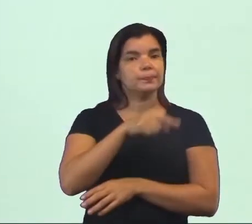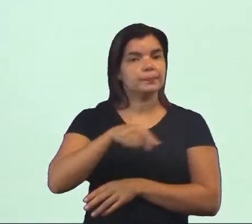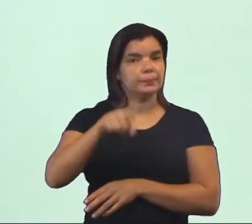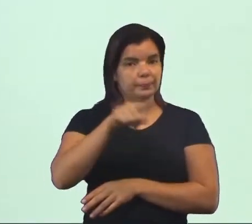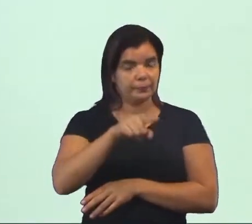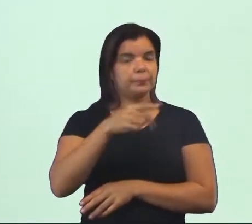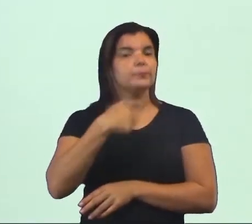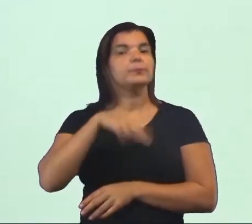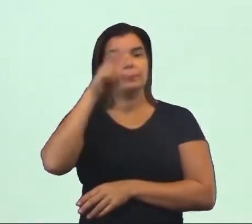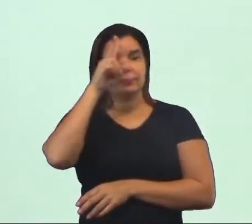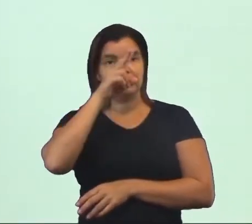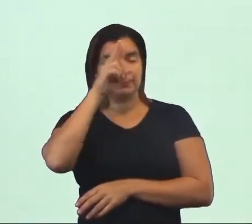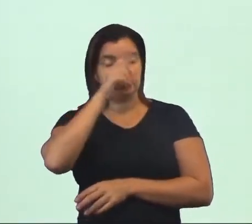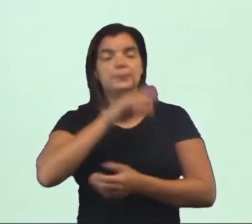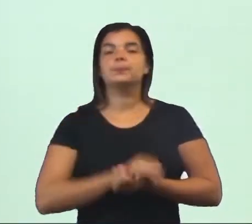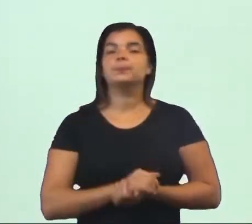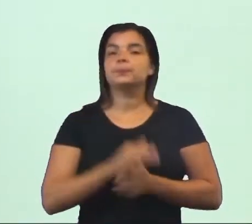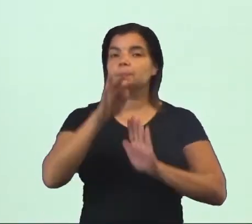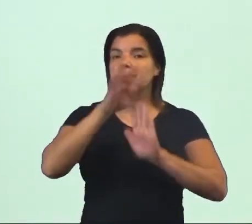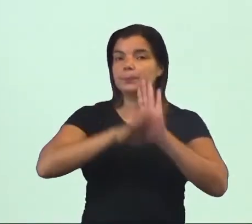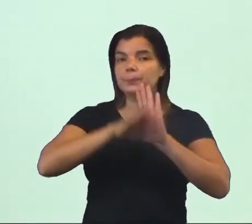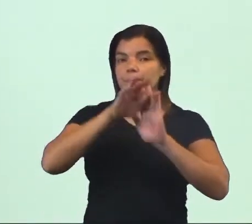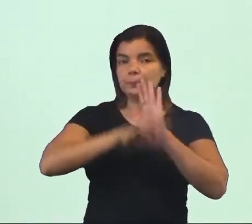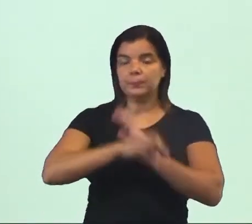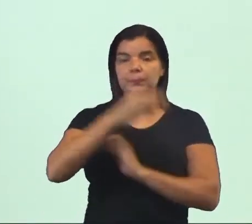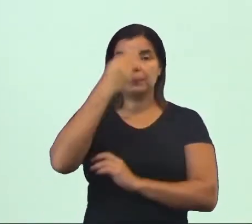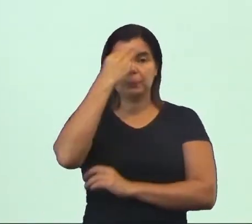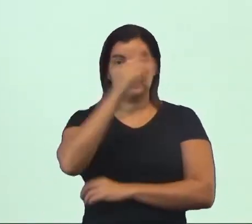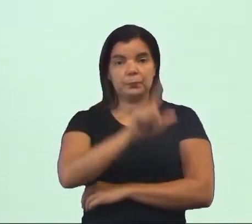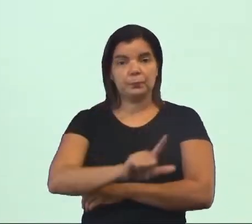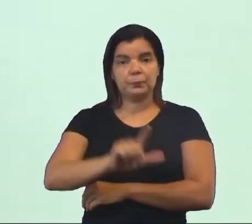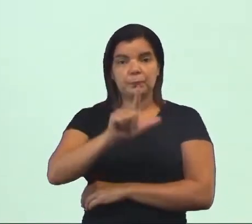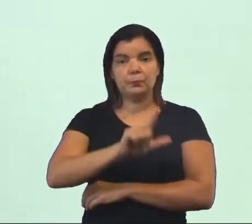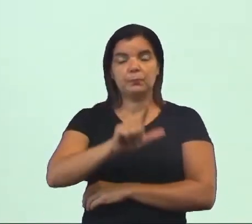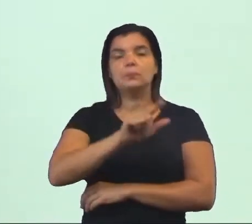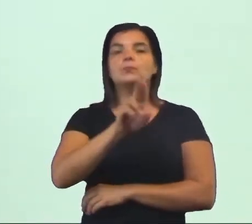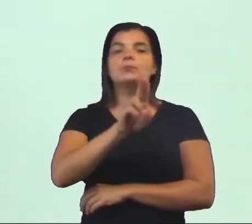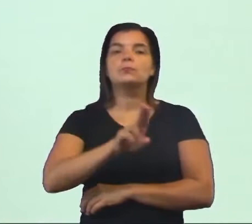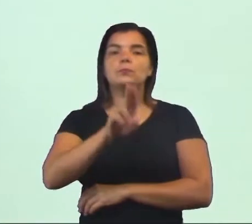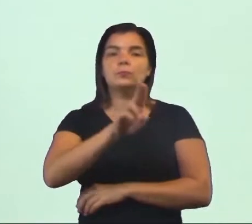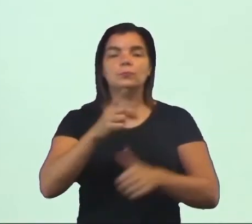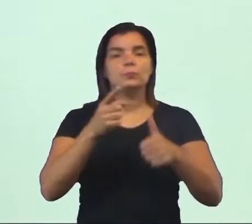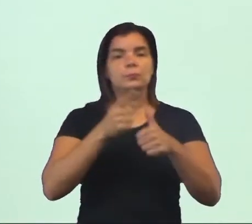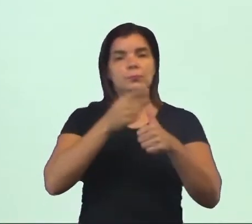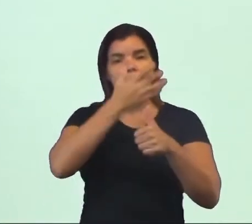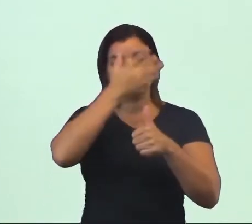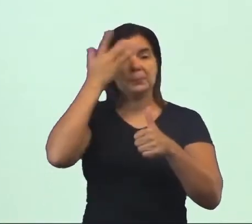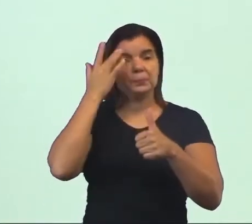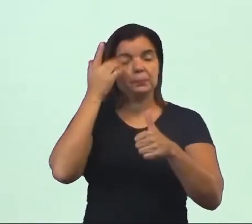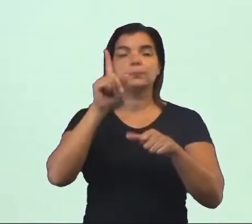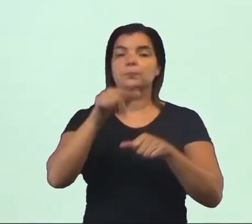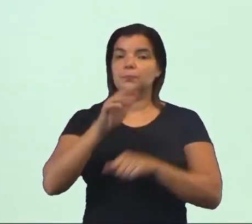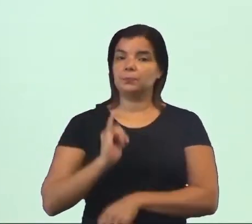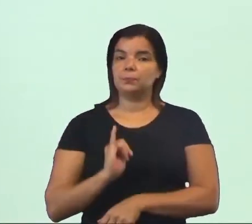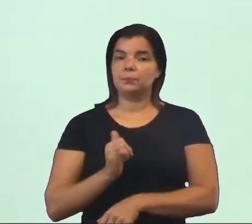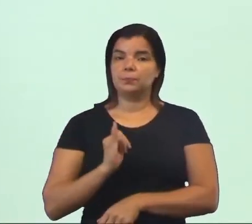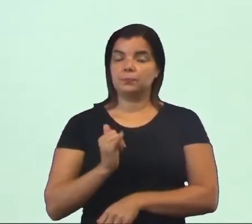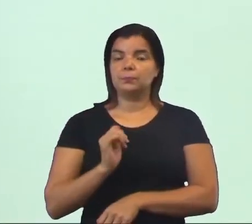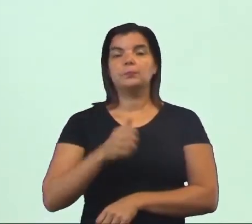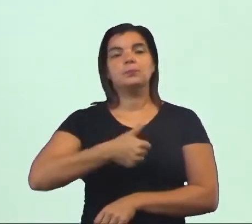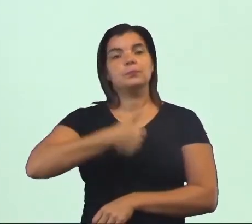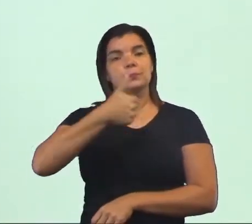vocês tenham lembrado que no texto de memórias literárias usa-se a primeira pessoa, é o narrador em primeira